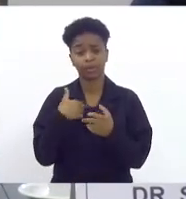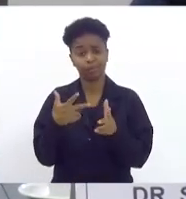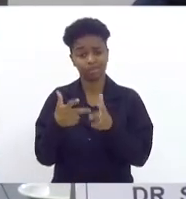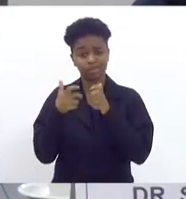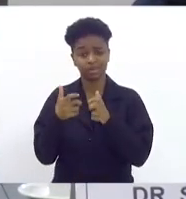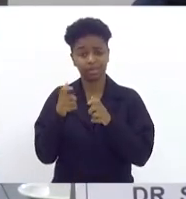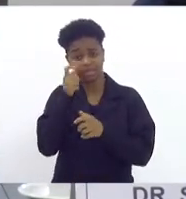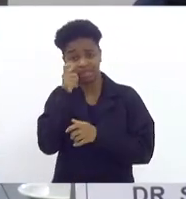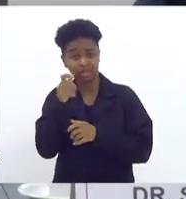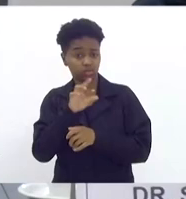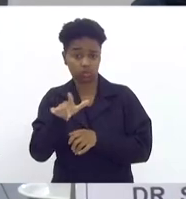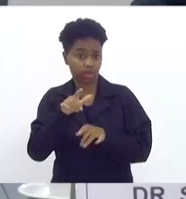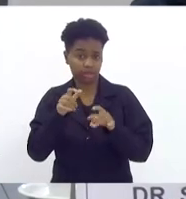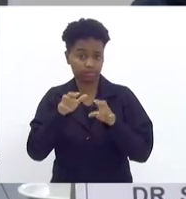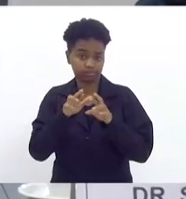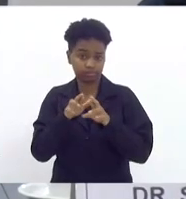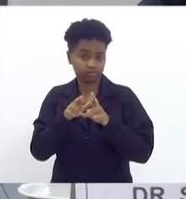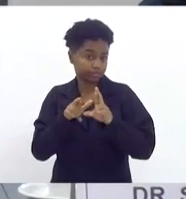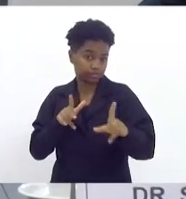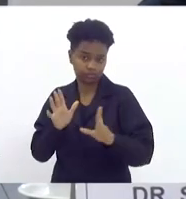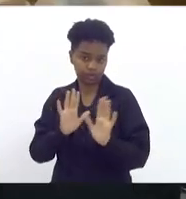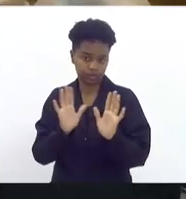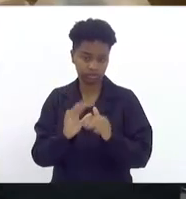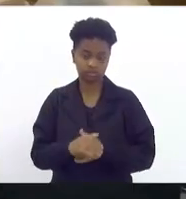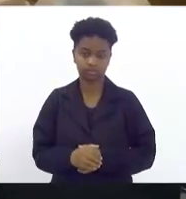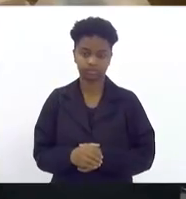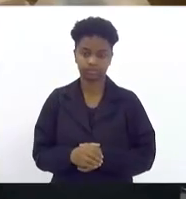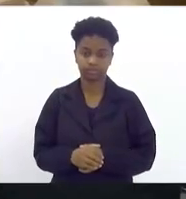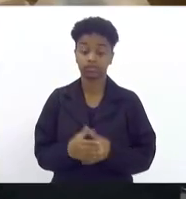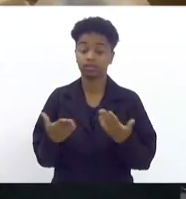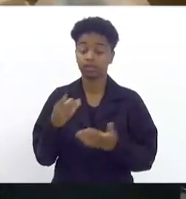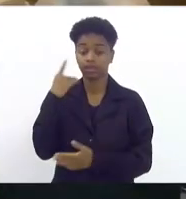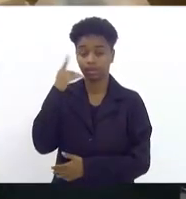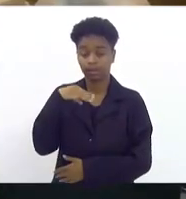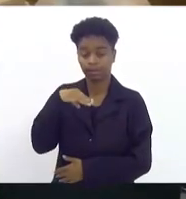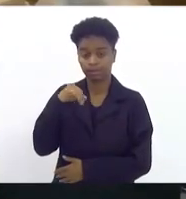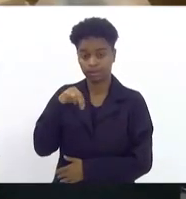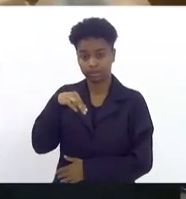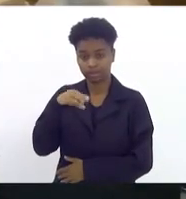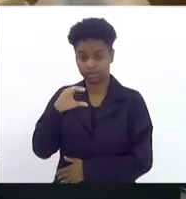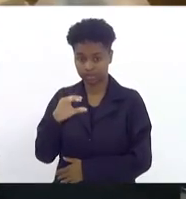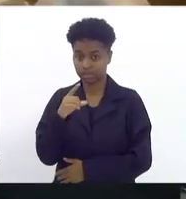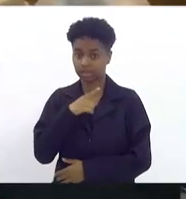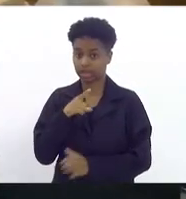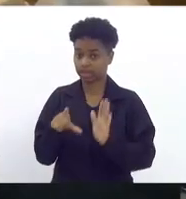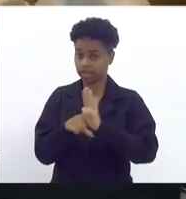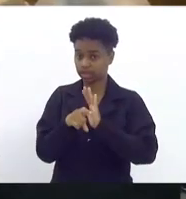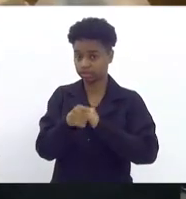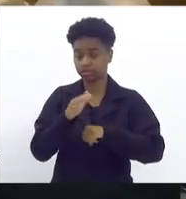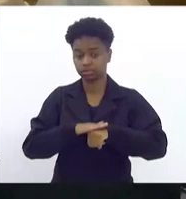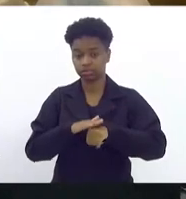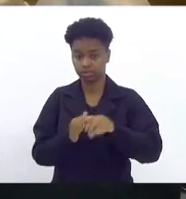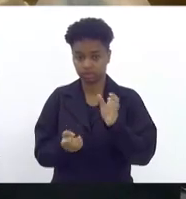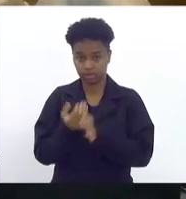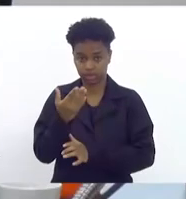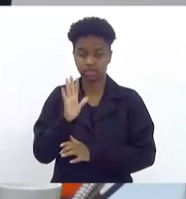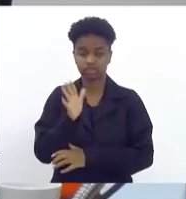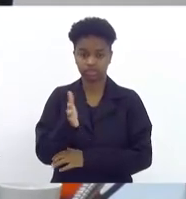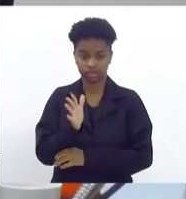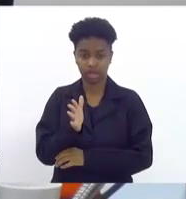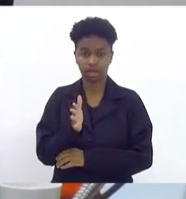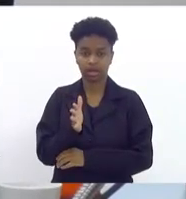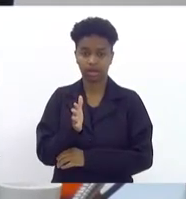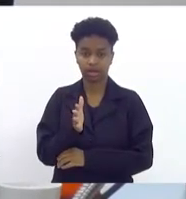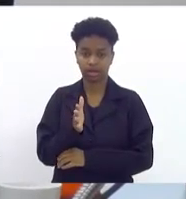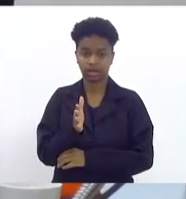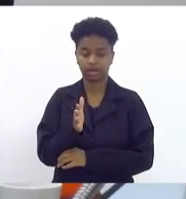são divergentes. O deputado Mink tem uma lei de sua autoria que já gerou uma